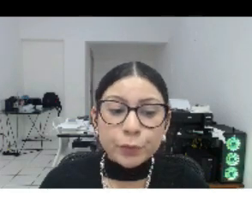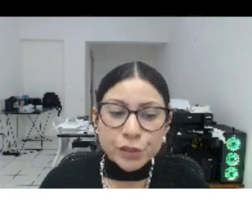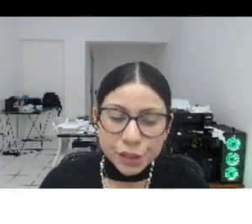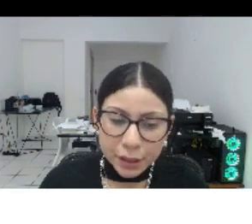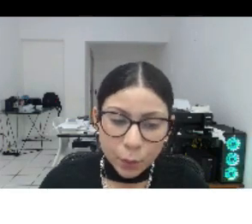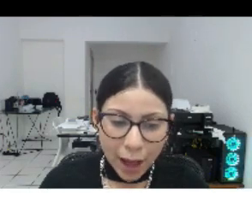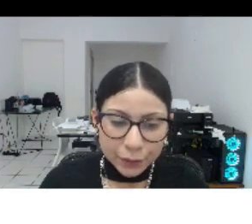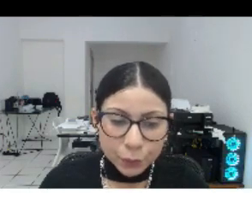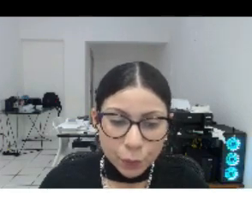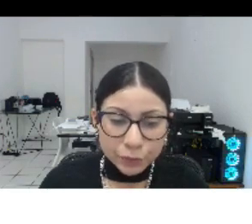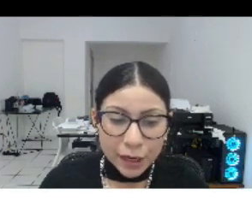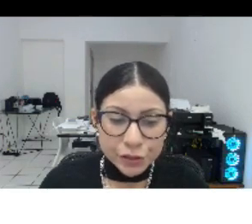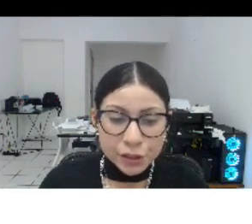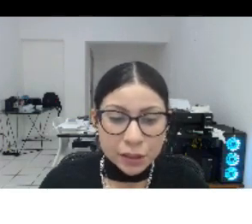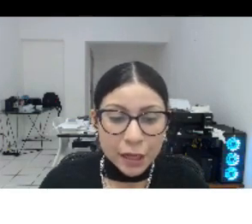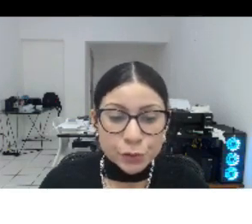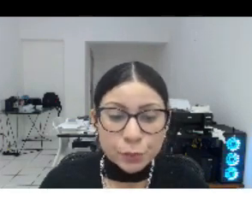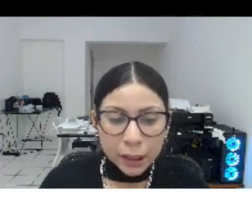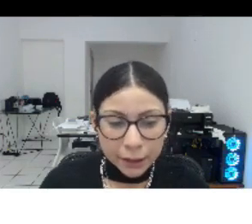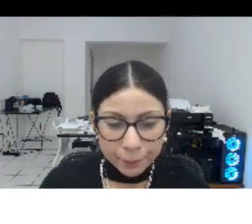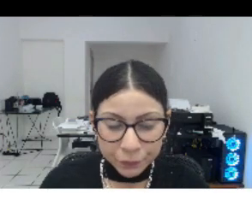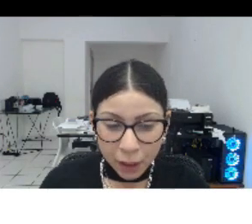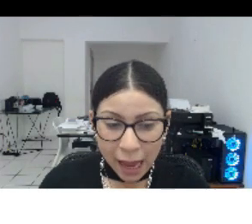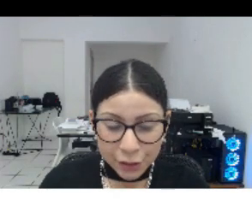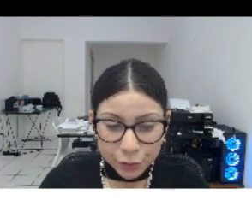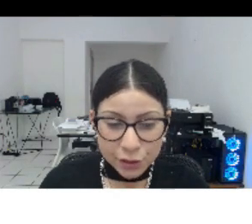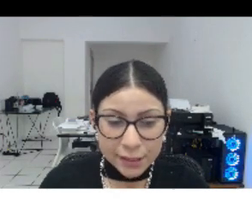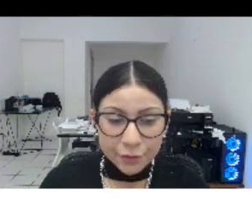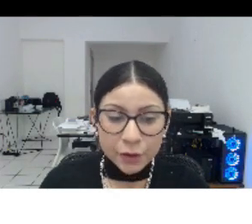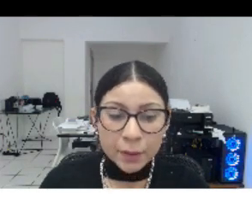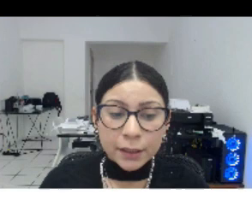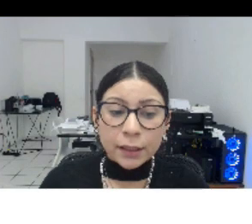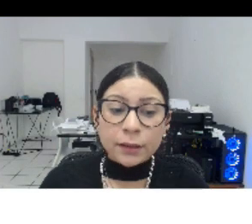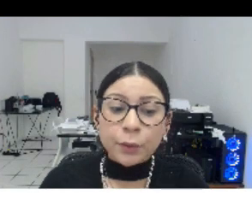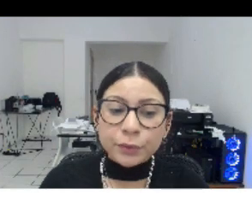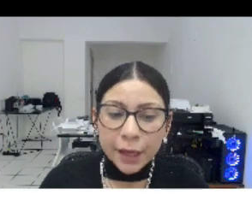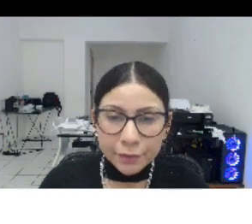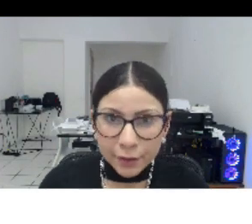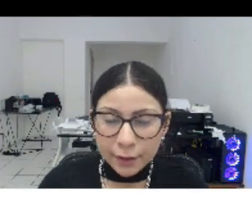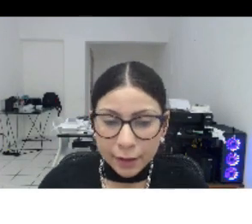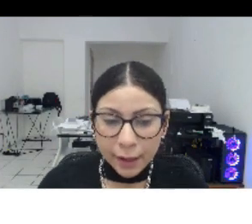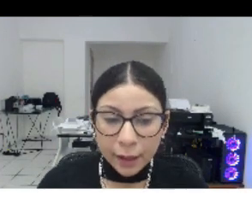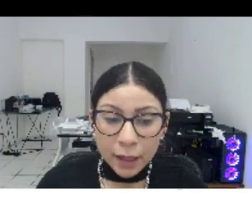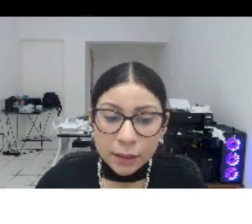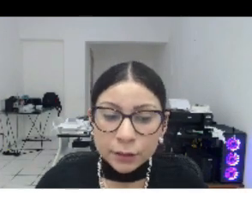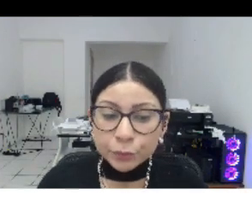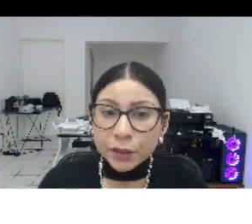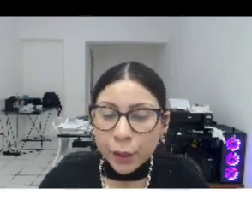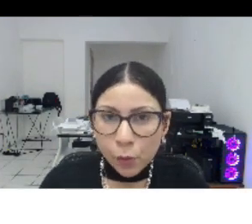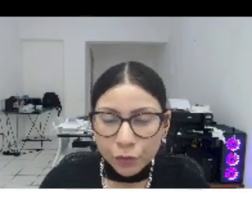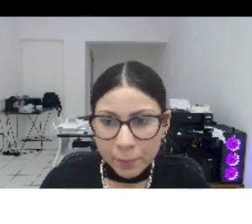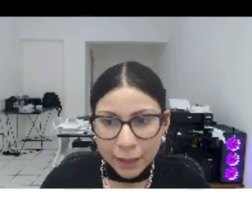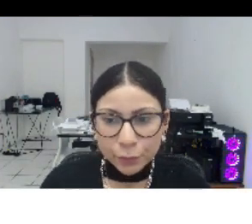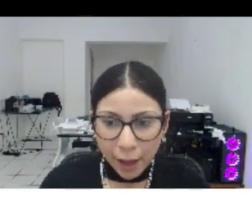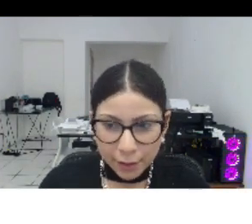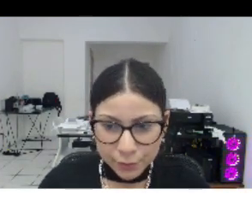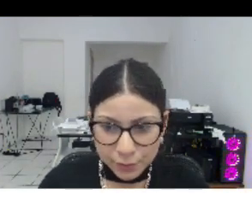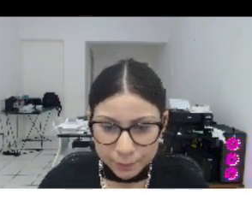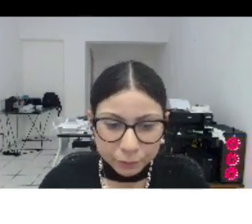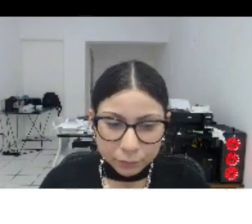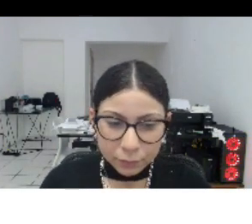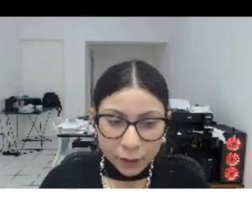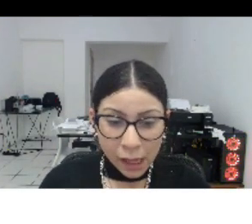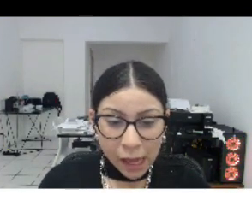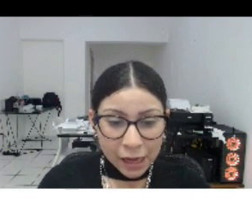que repudia o ato contra a dignidade humana. A justiça afirma que não tem confirmado